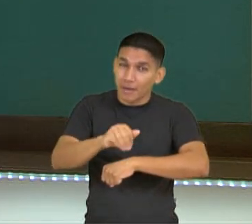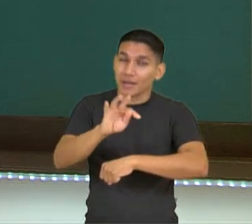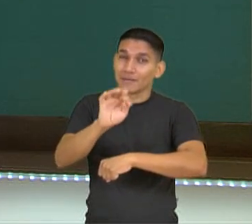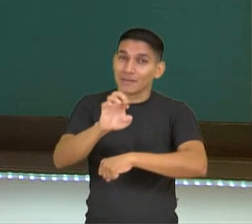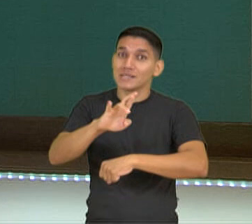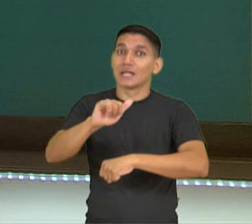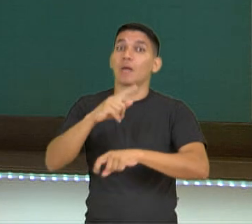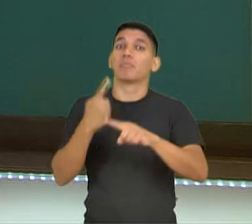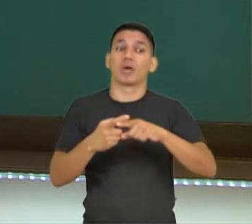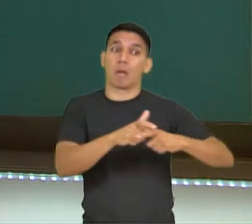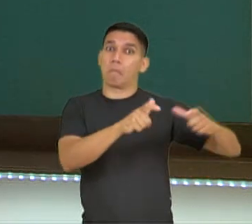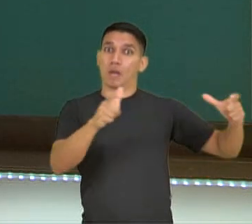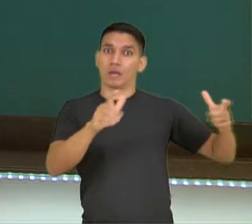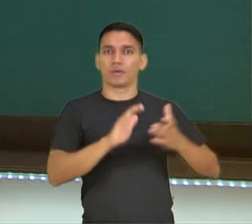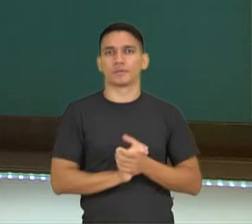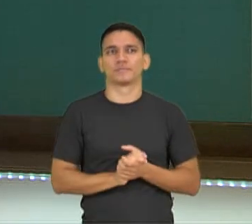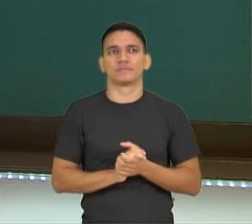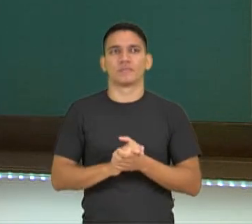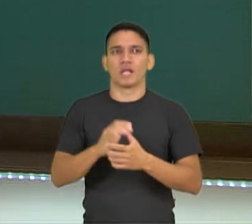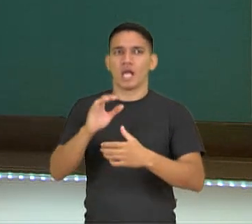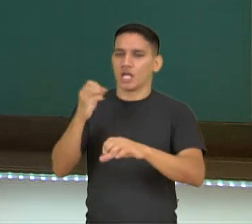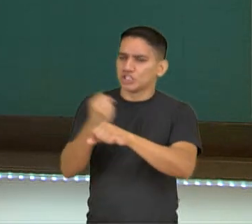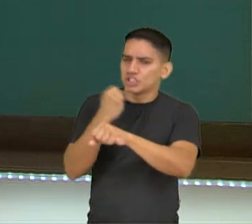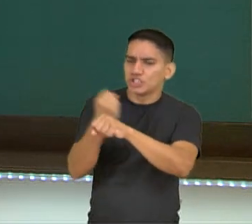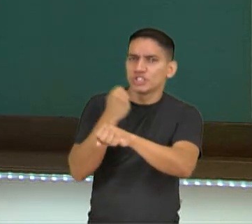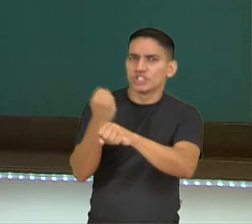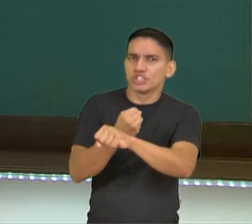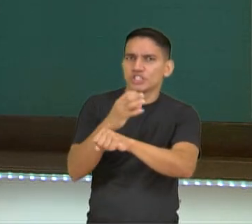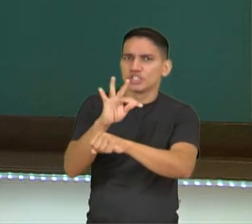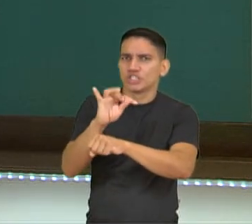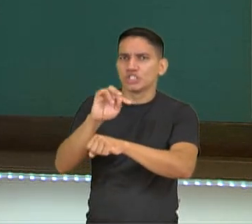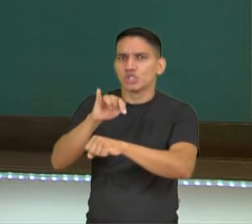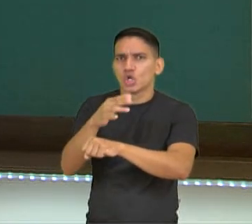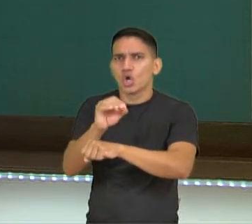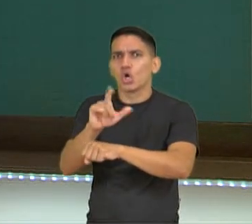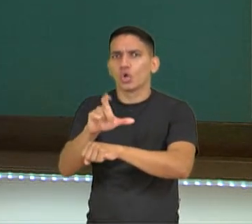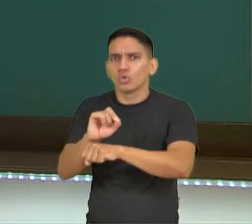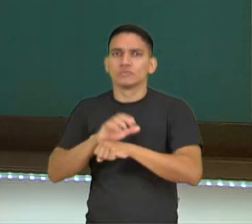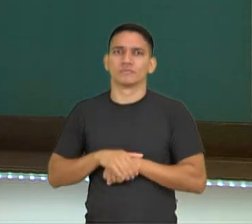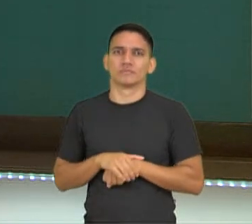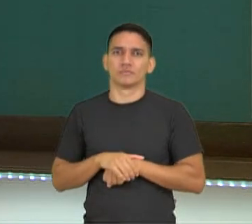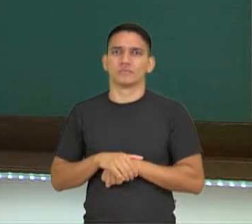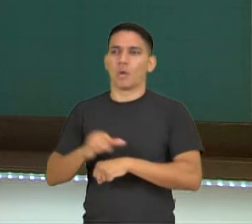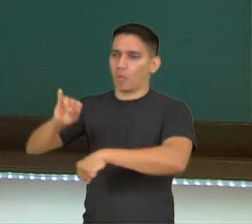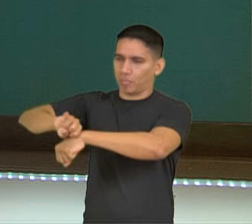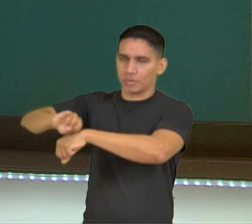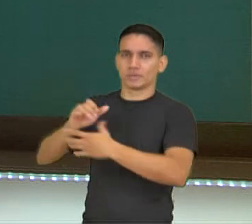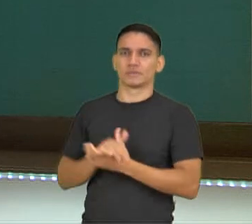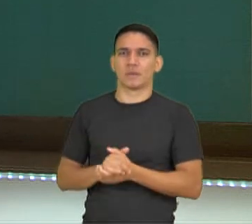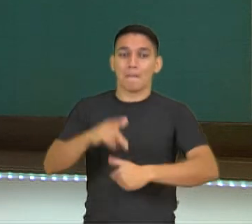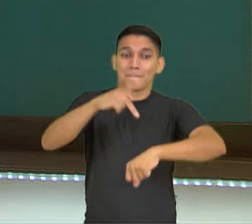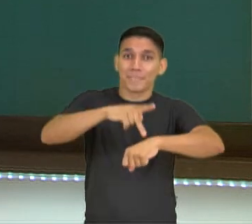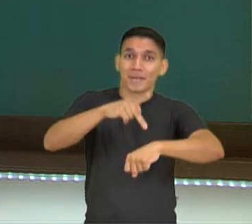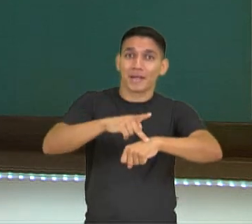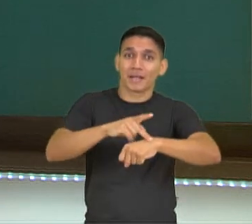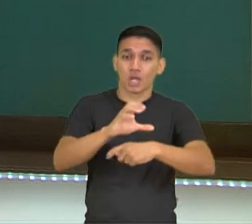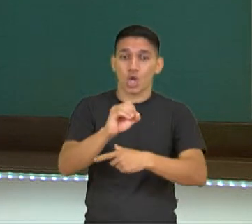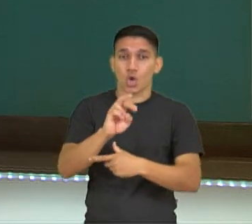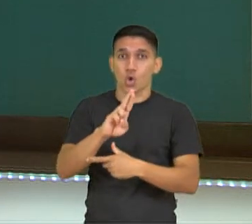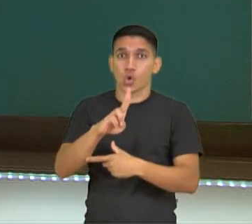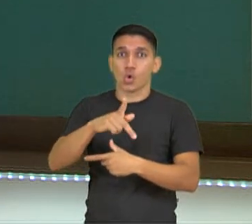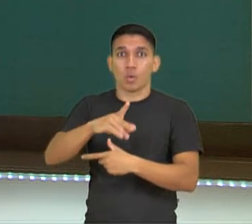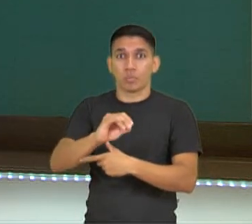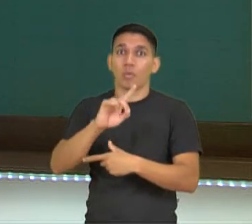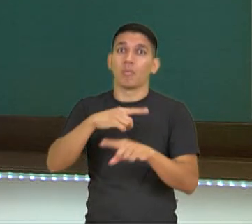certo? Tijolo, objeto, muito bem. Pedra, corpo, tá? Por quê? Porque é